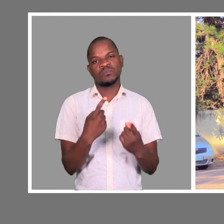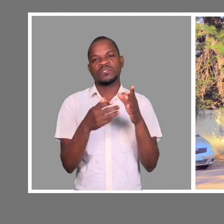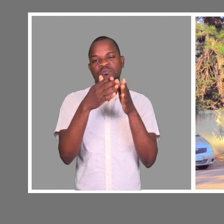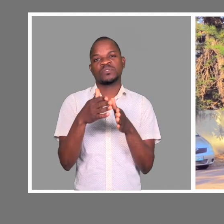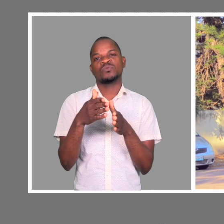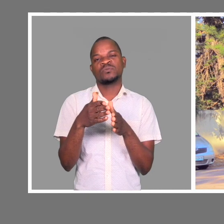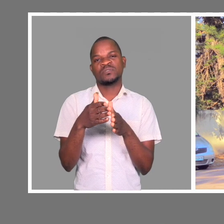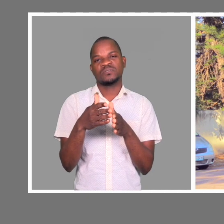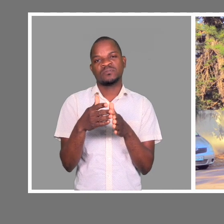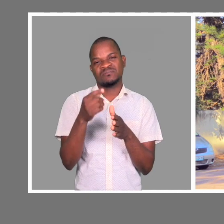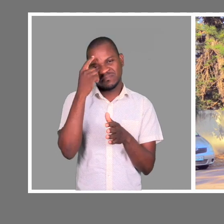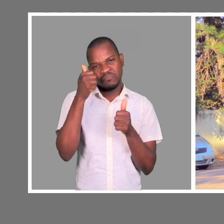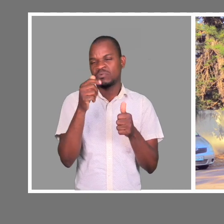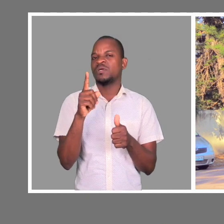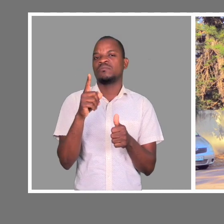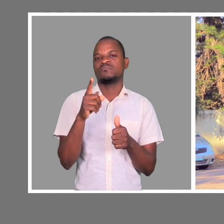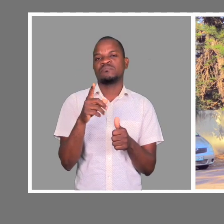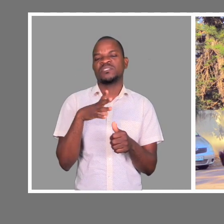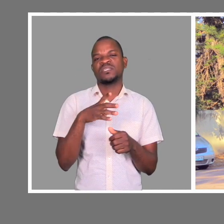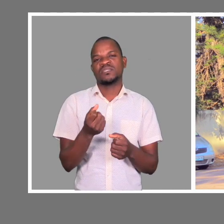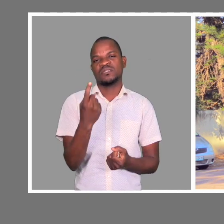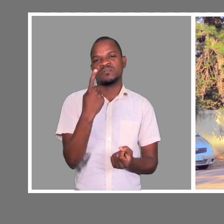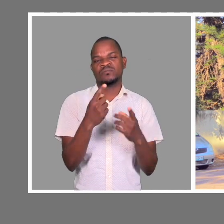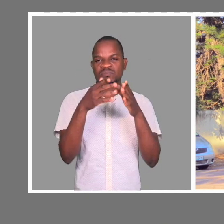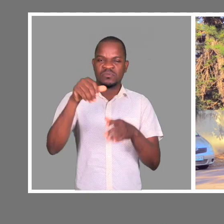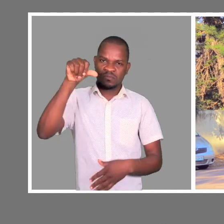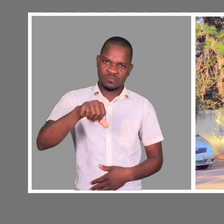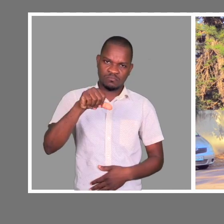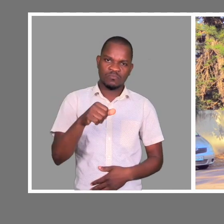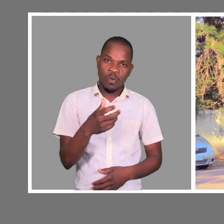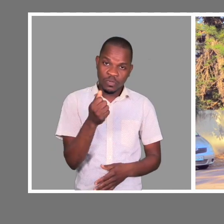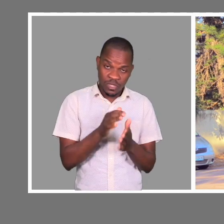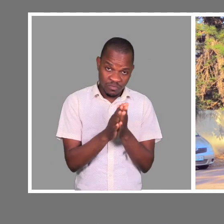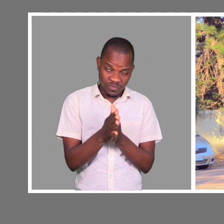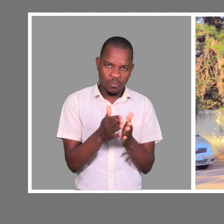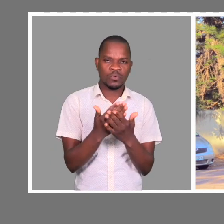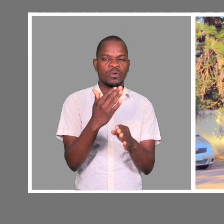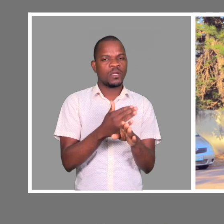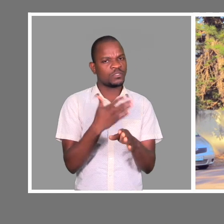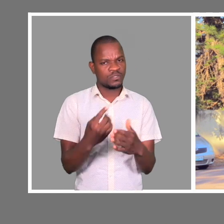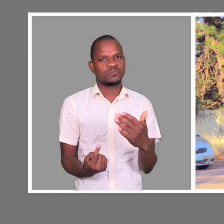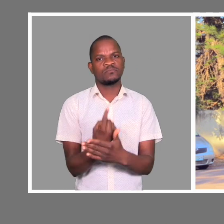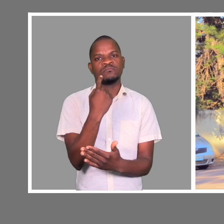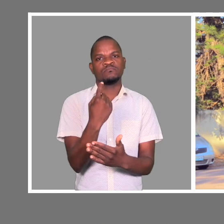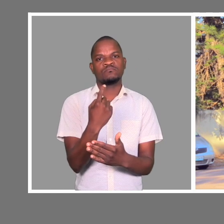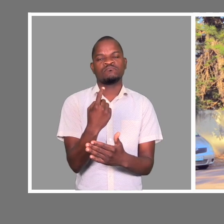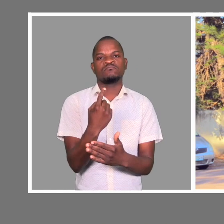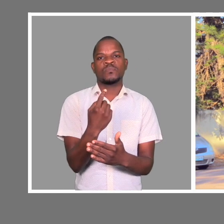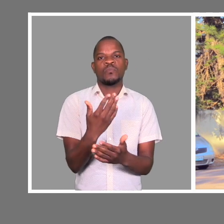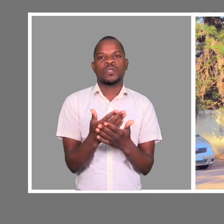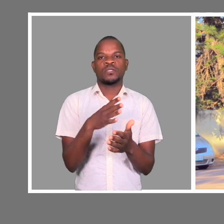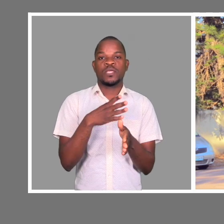aproveitar disto e nós passamos por esta situação. Houve alguém que surgiu e queria doar uma